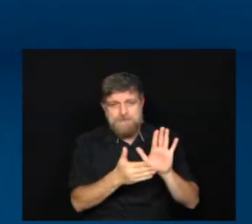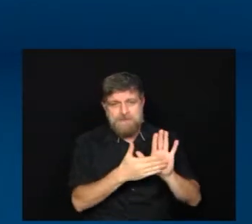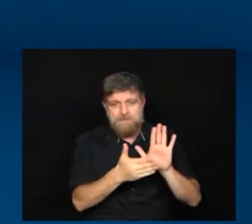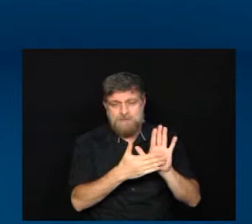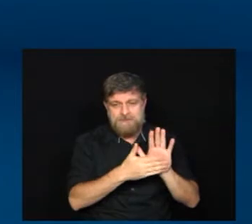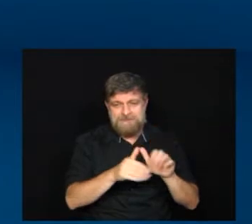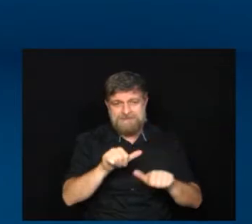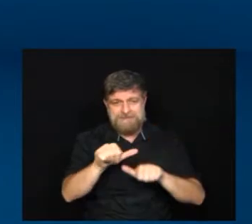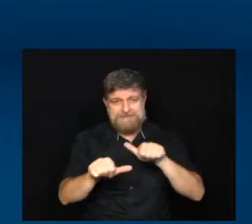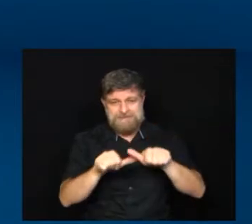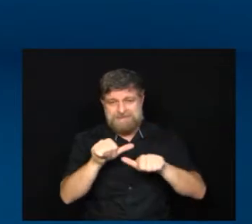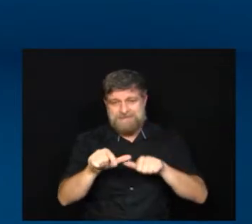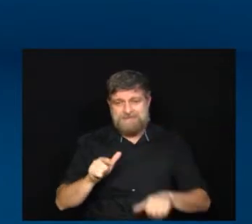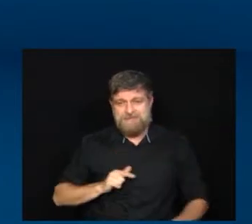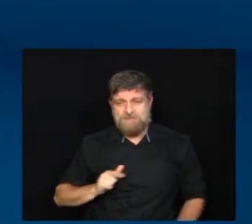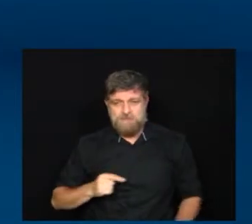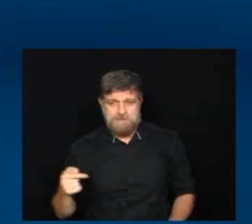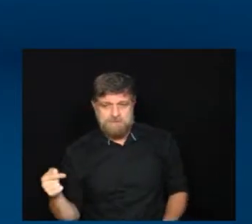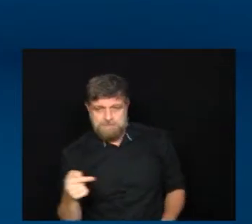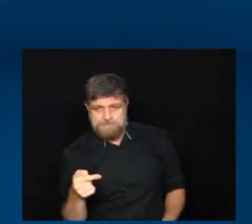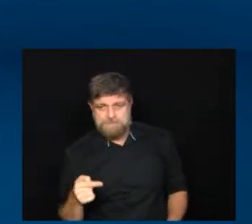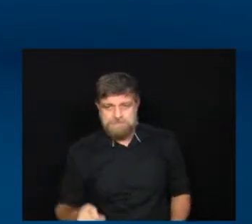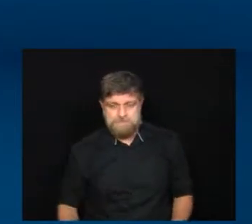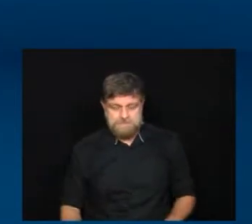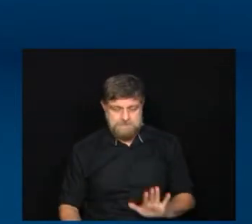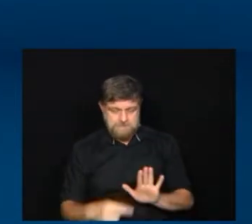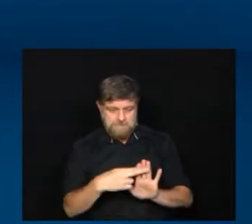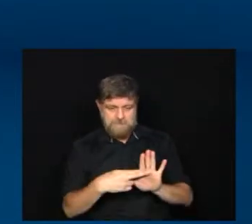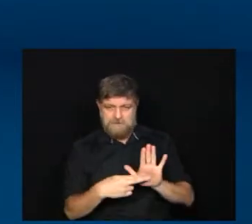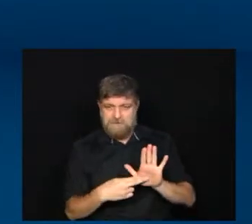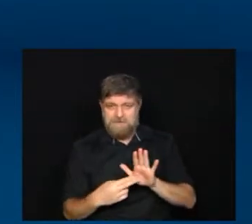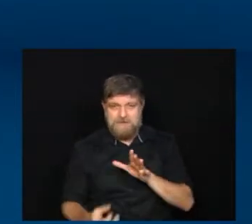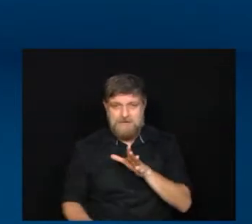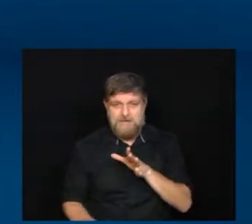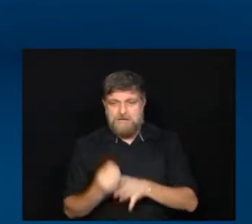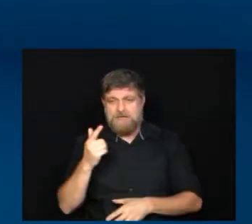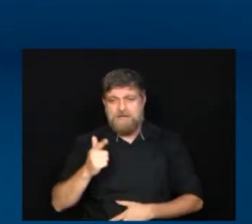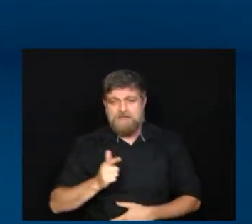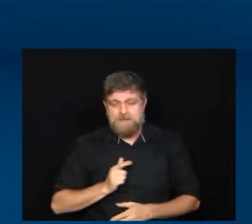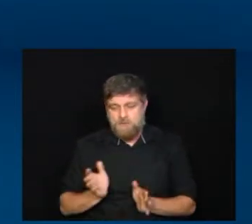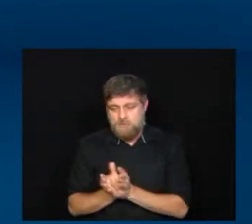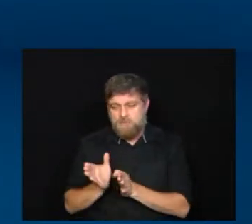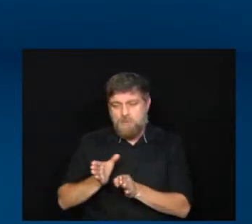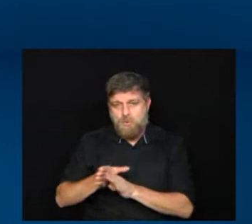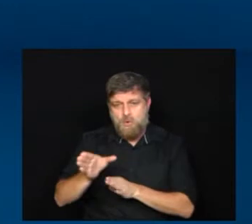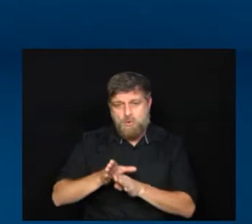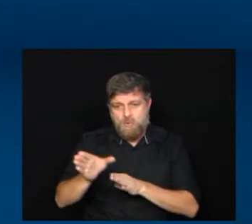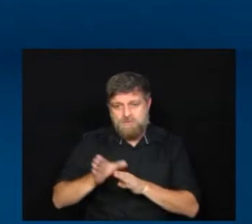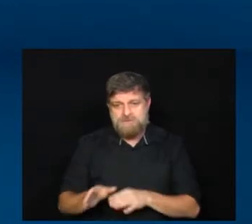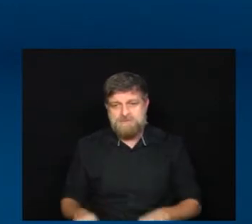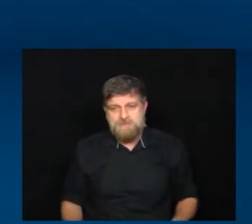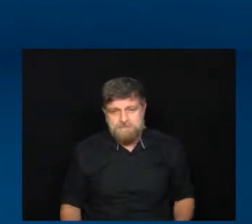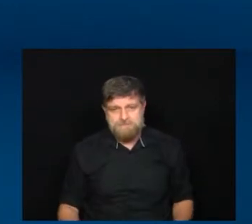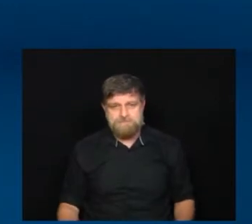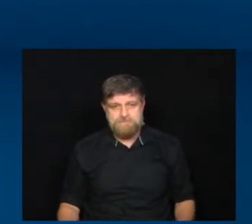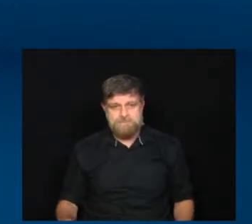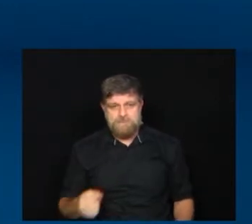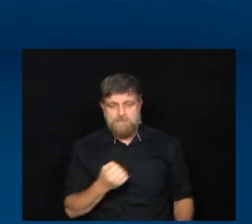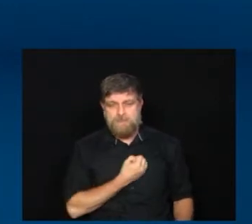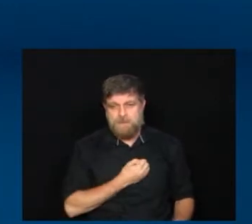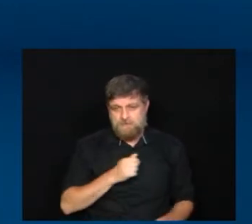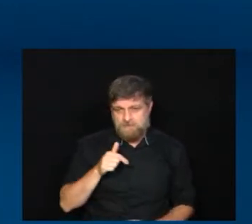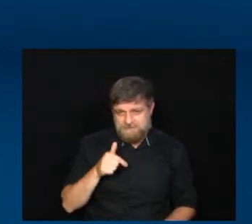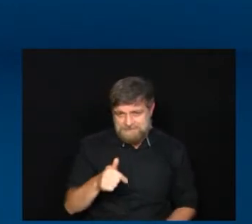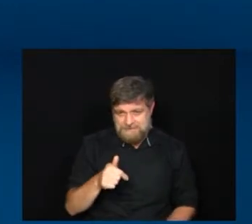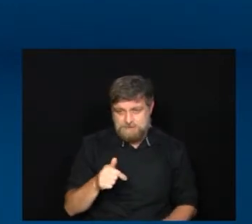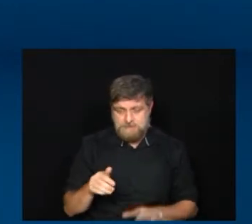revoga alterações do dispositivo que determina a criação de um conselho local da Rede Mário Gatti. O item 7